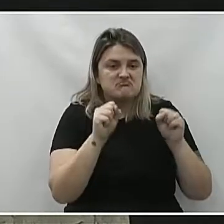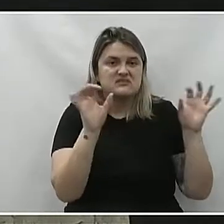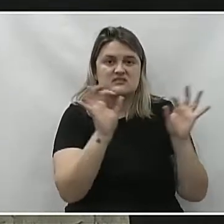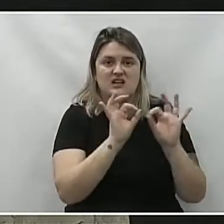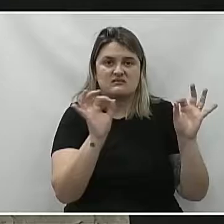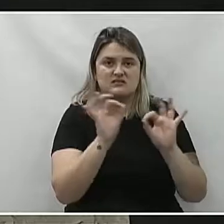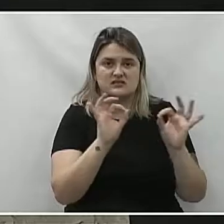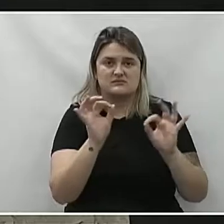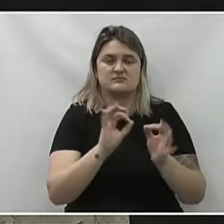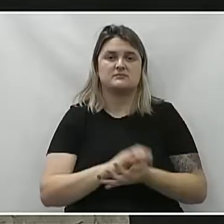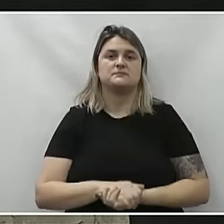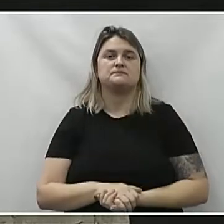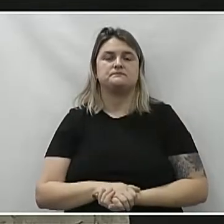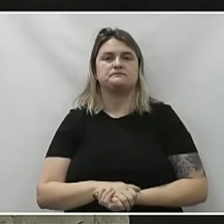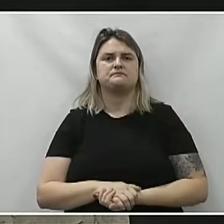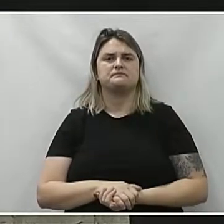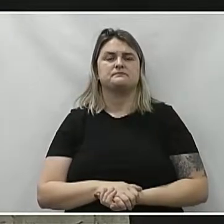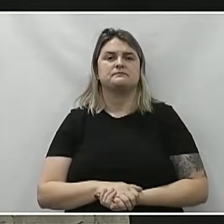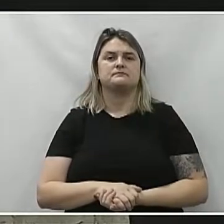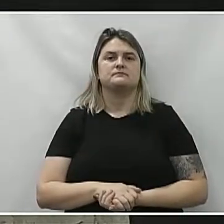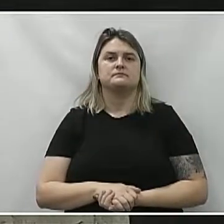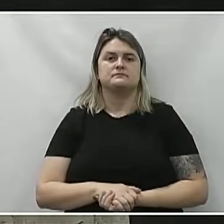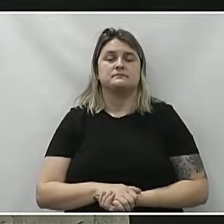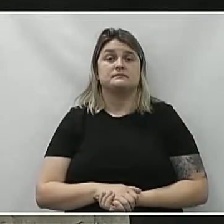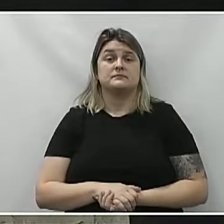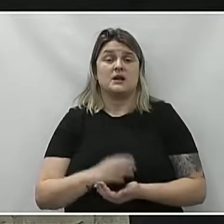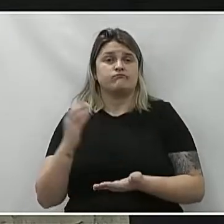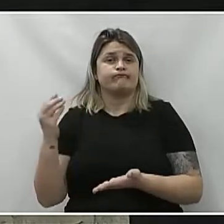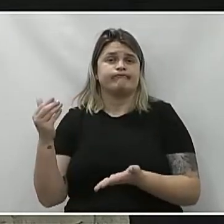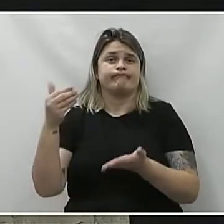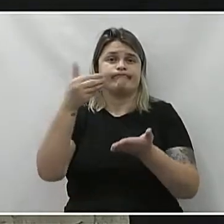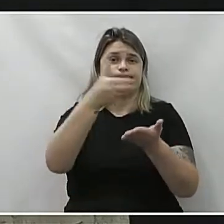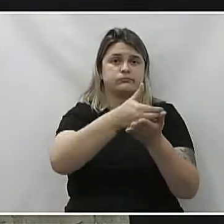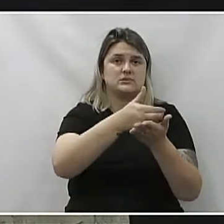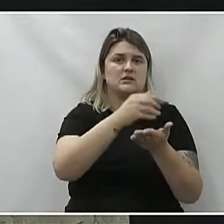acontecendo. E também vale destacar, né, que o subsídio